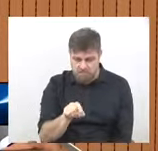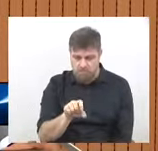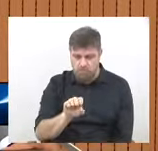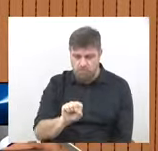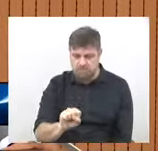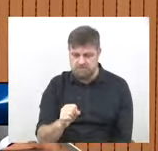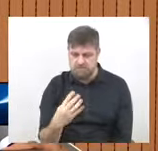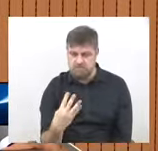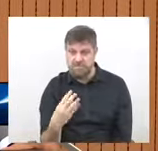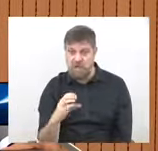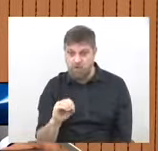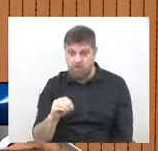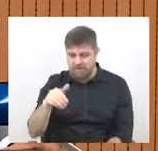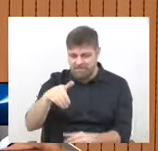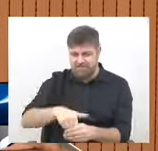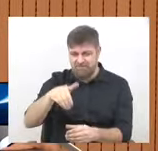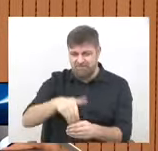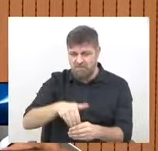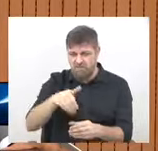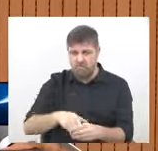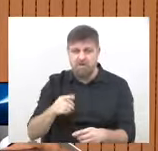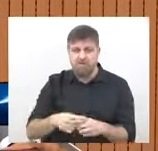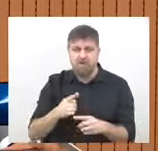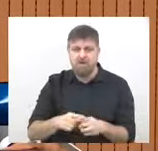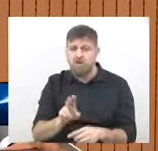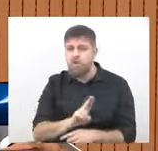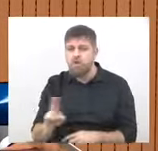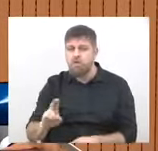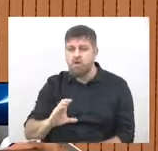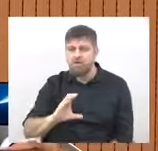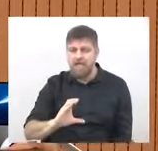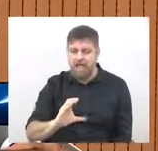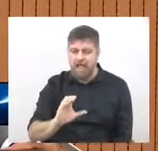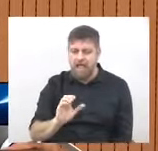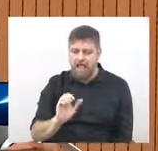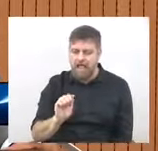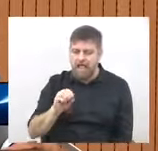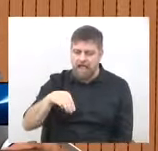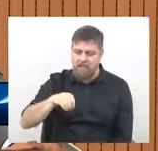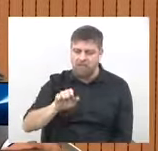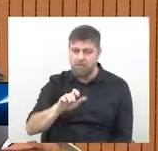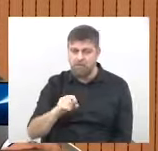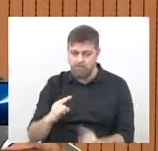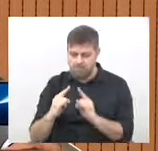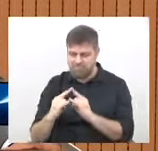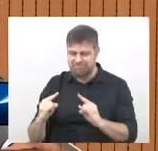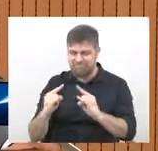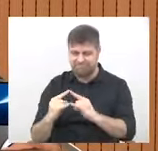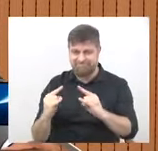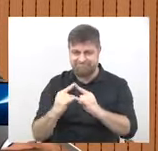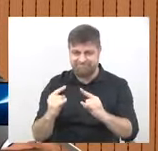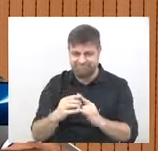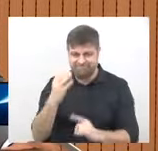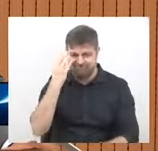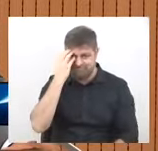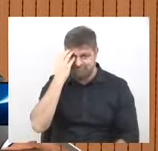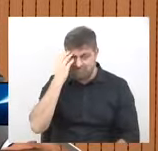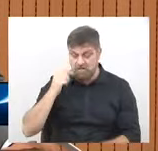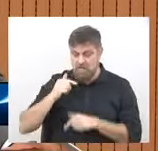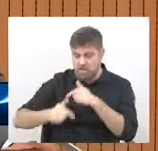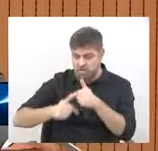3.840. E por que eu coloquei Carlinhos Camelô? Porque eu tenho um trabalho naquela categoria. Eu trabalho